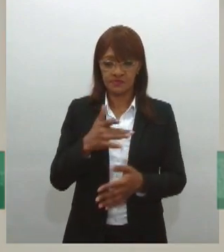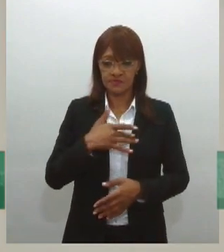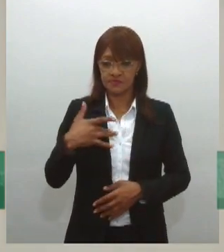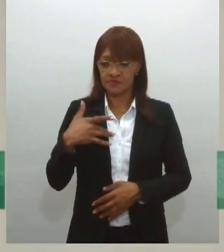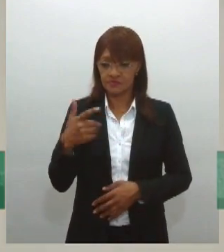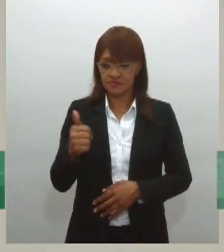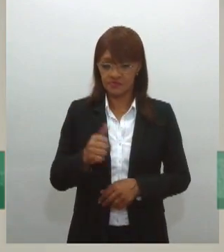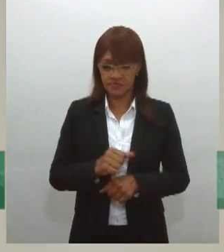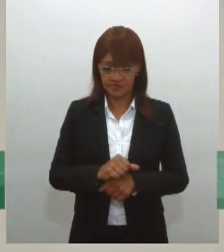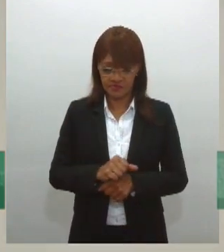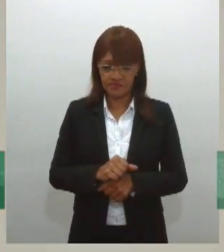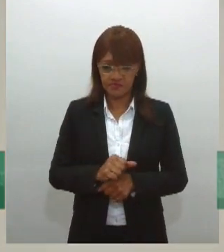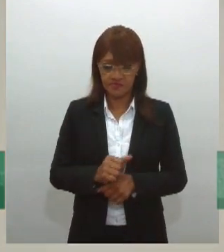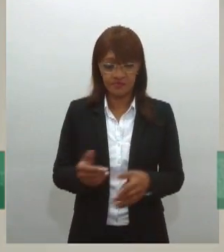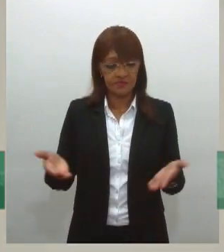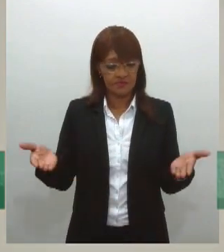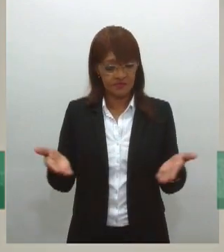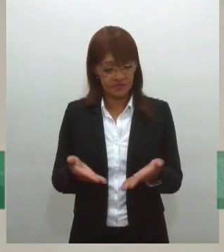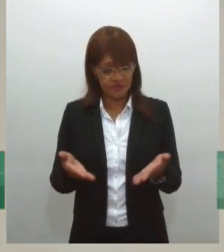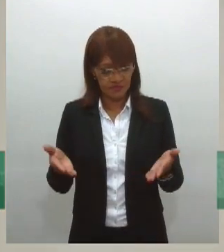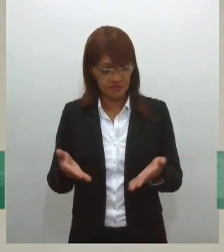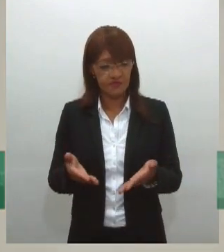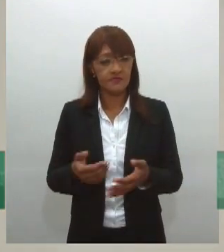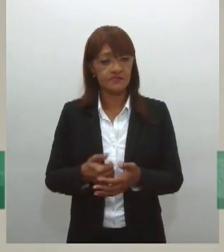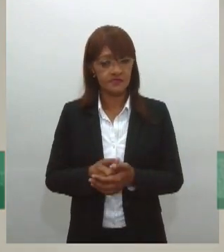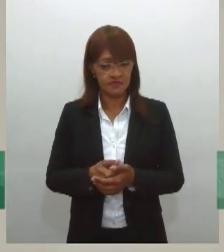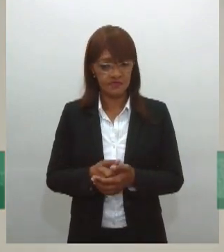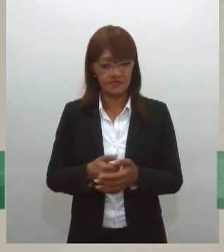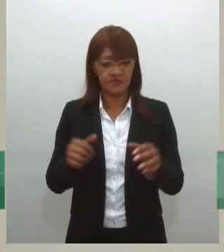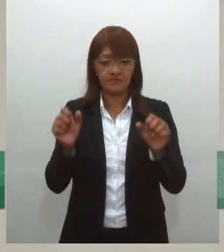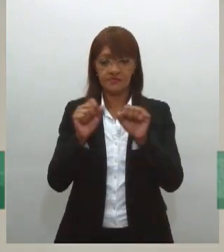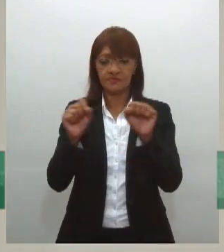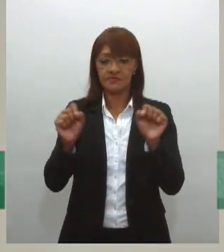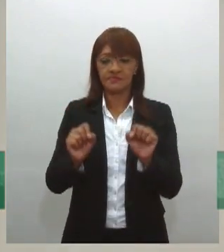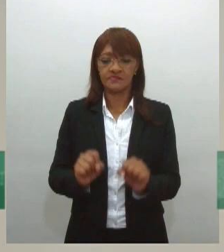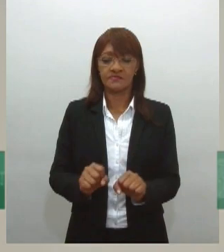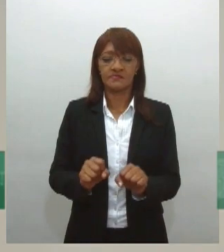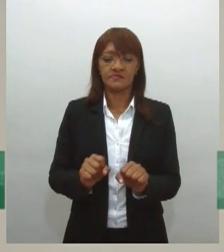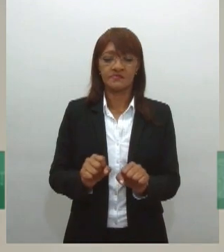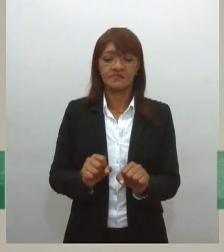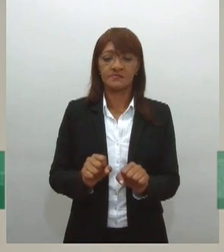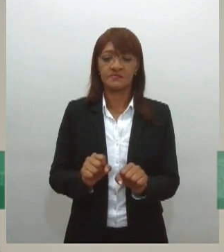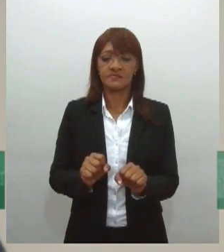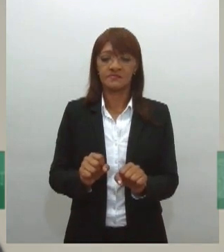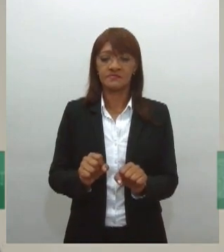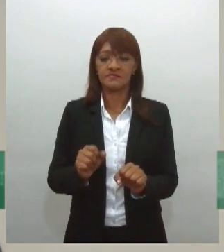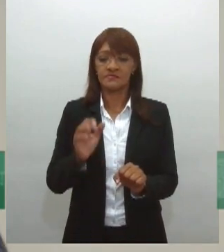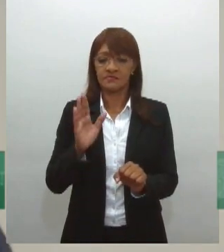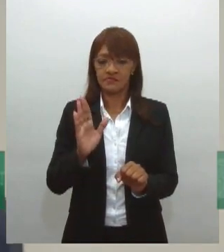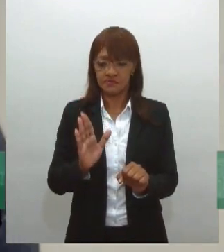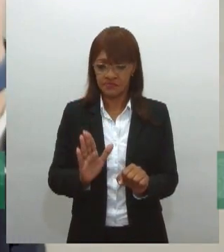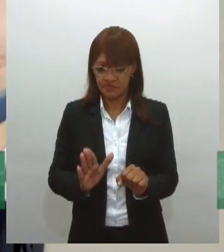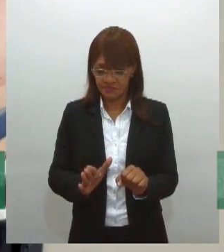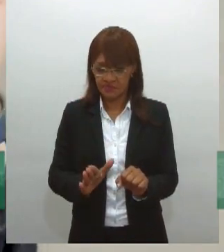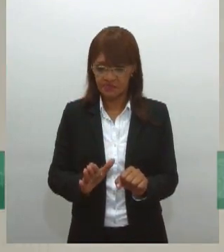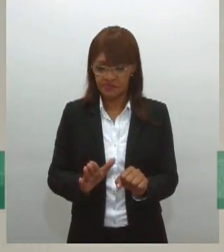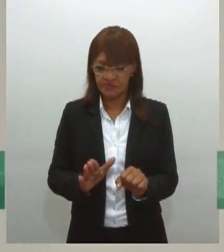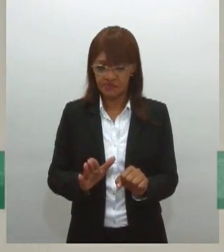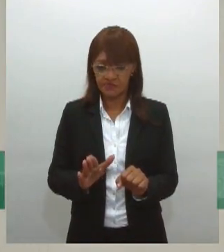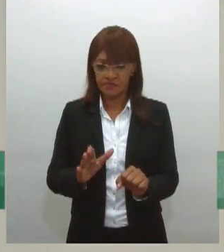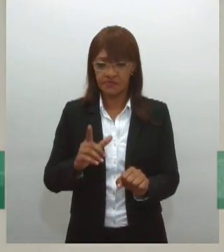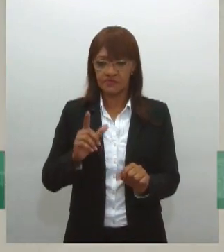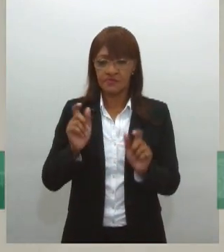sendo agora transplantado para o Sistema Nacional de Cultura. Será um sistema nacional que tem a